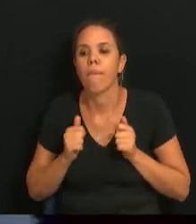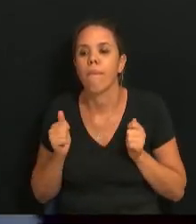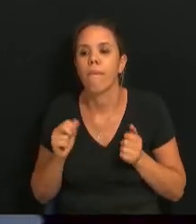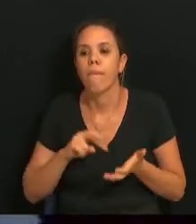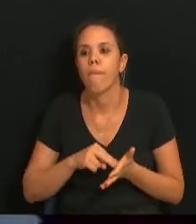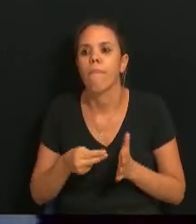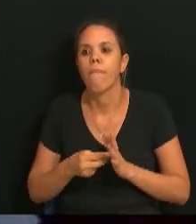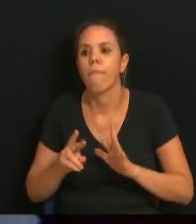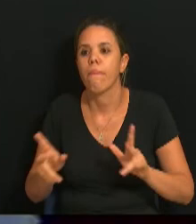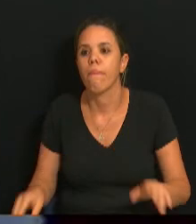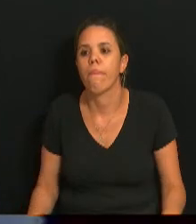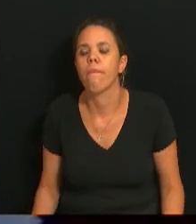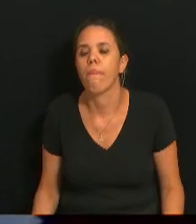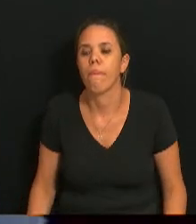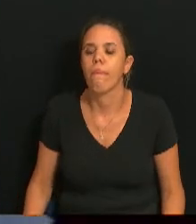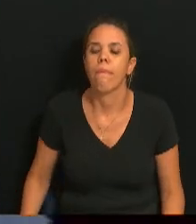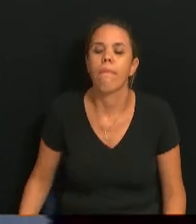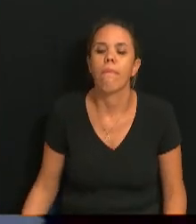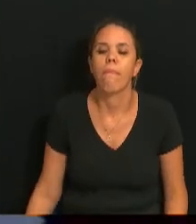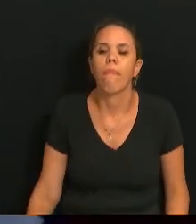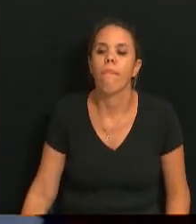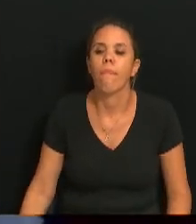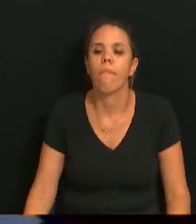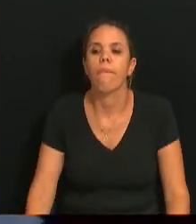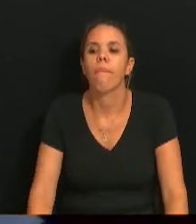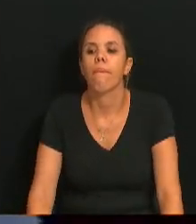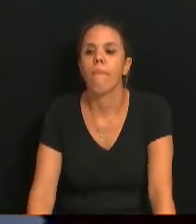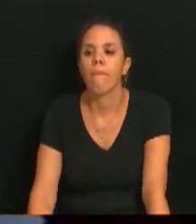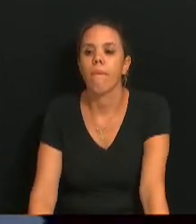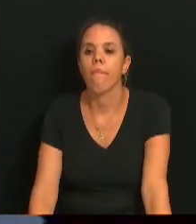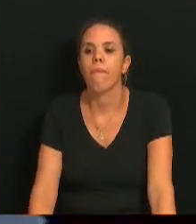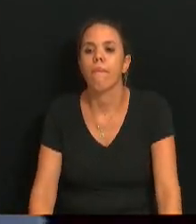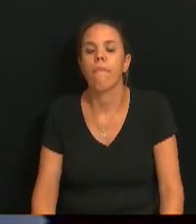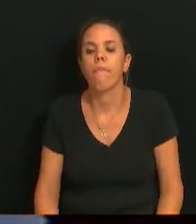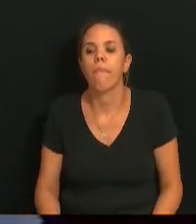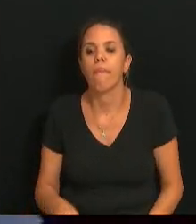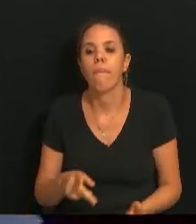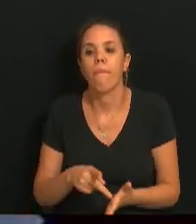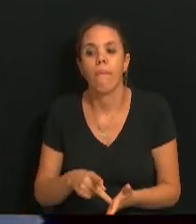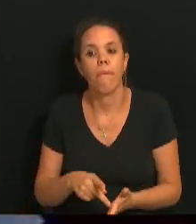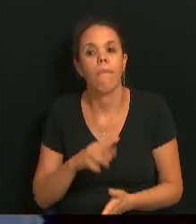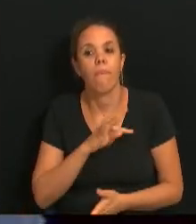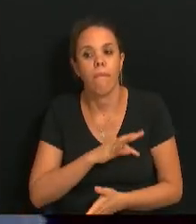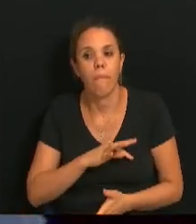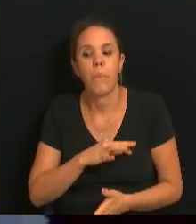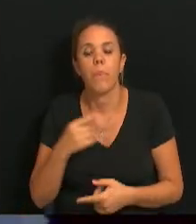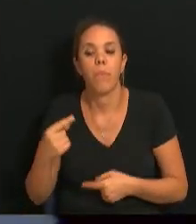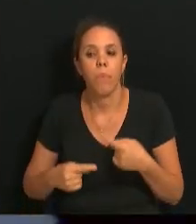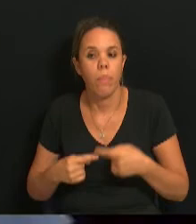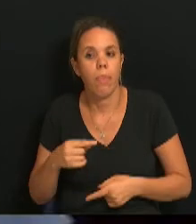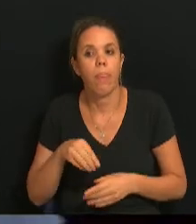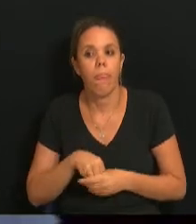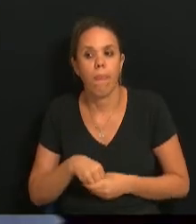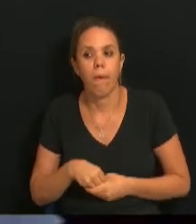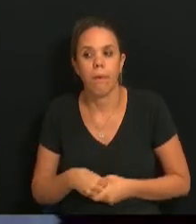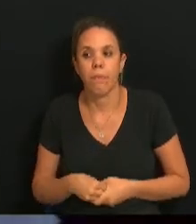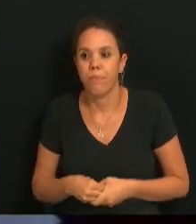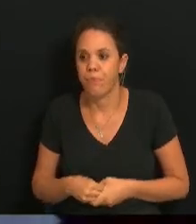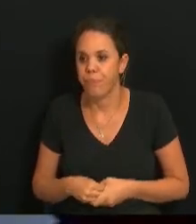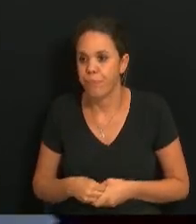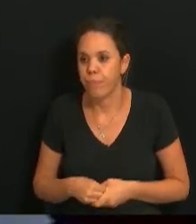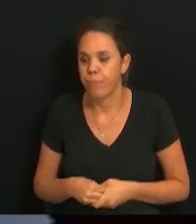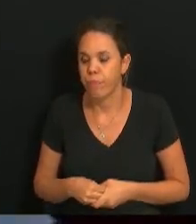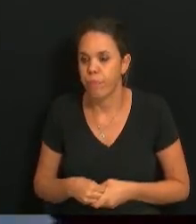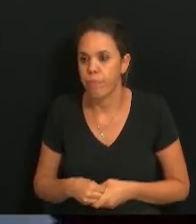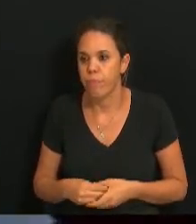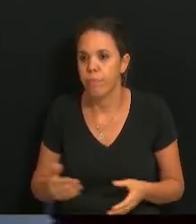interpretações distintas e se, na verdade, existe um elemento técnico-político sempre em jogo e que, na verdade, vai configurar